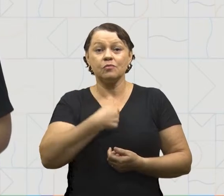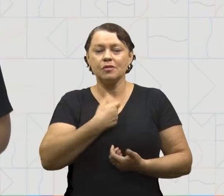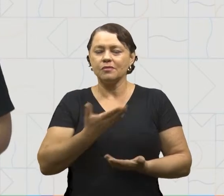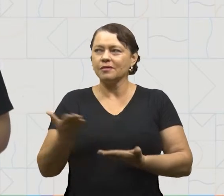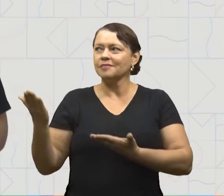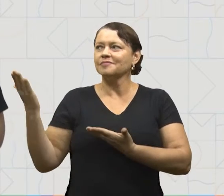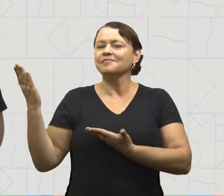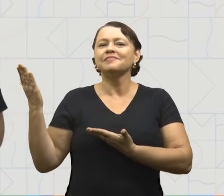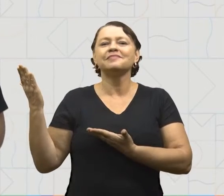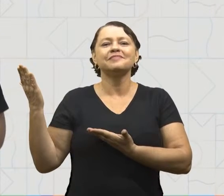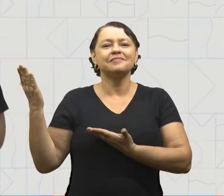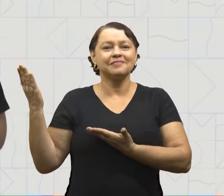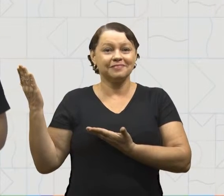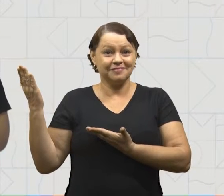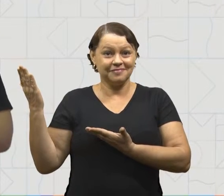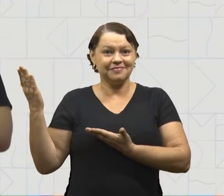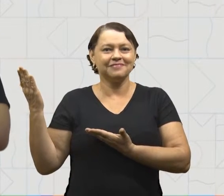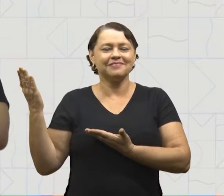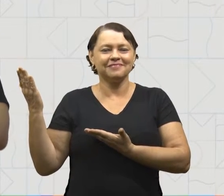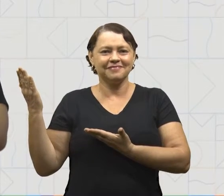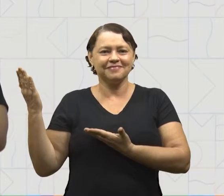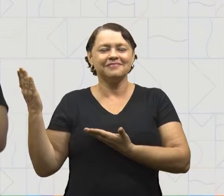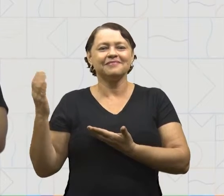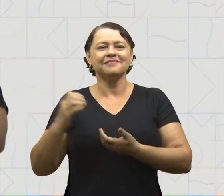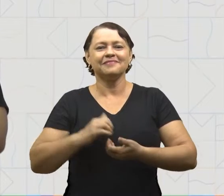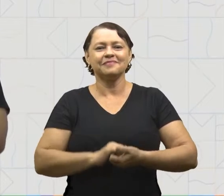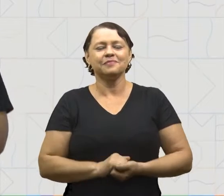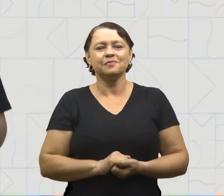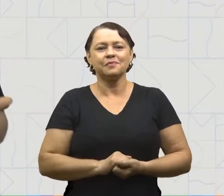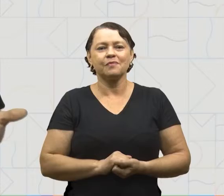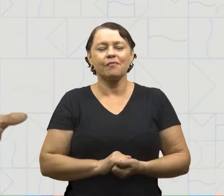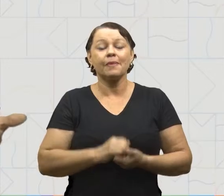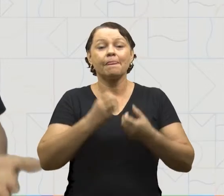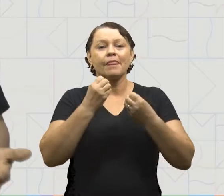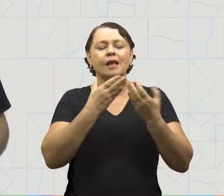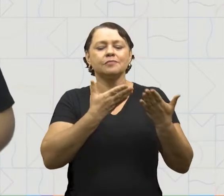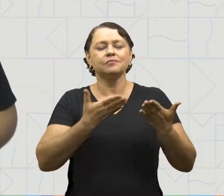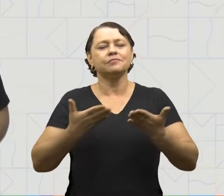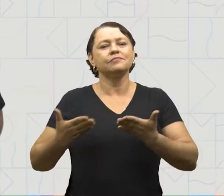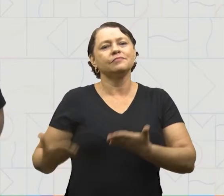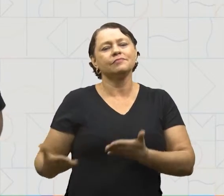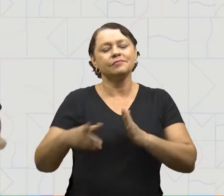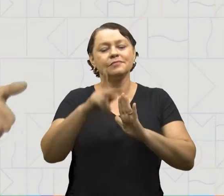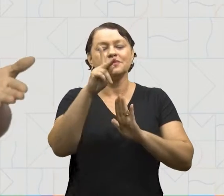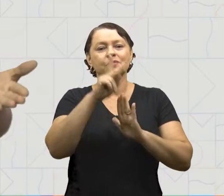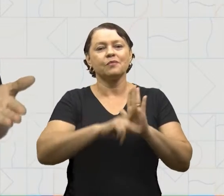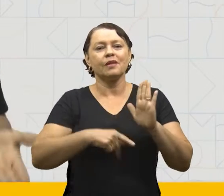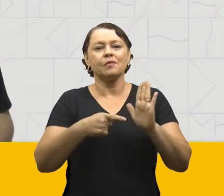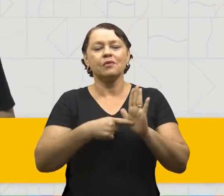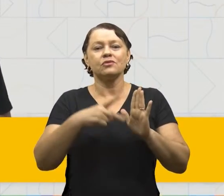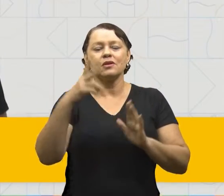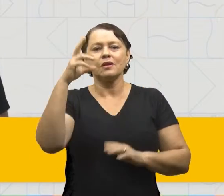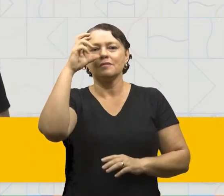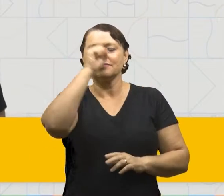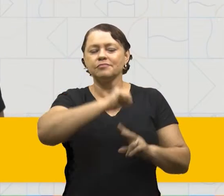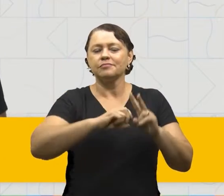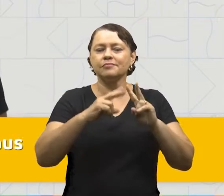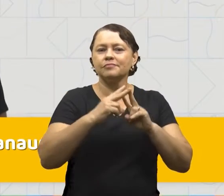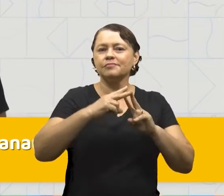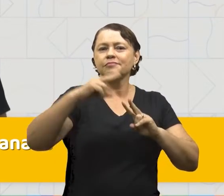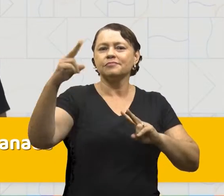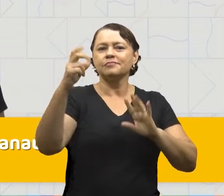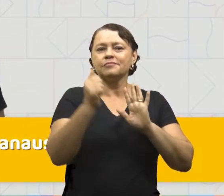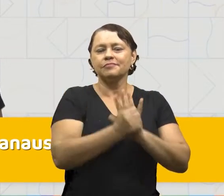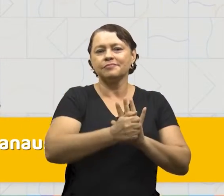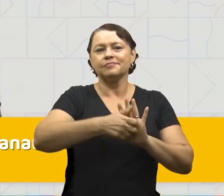Meu sinal na comunidade surda é este aqui. Seja muito bem-vindo ao projeto Aprender Além da Escola